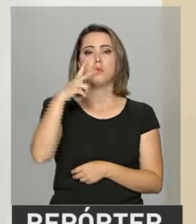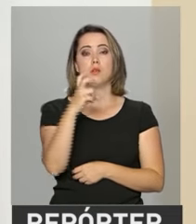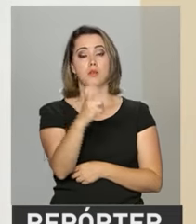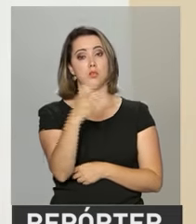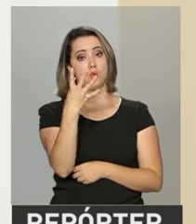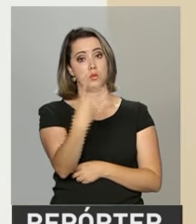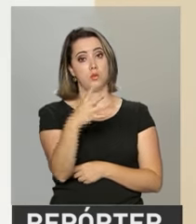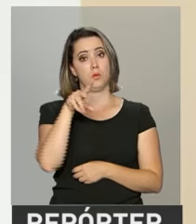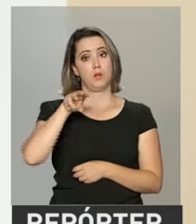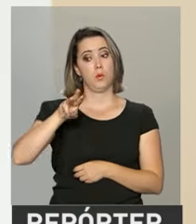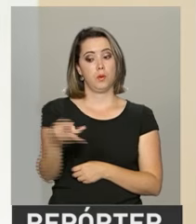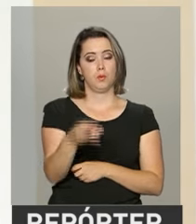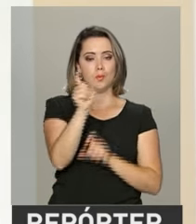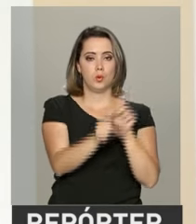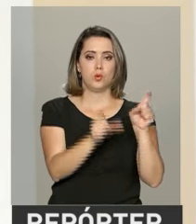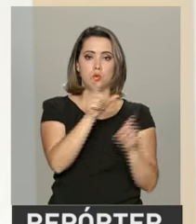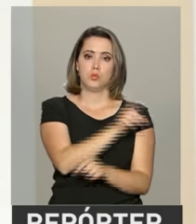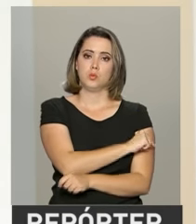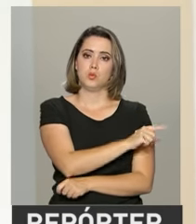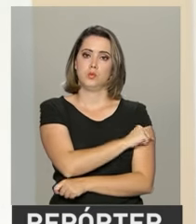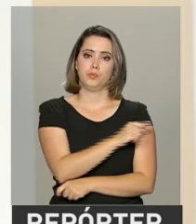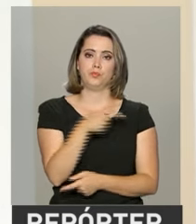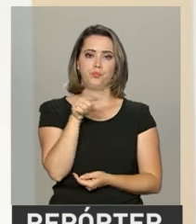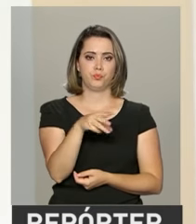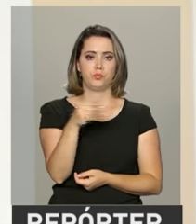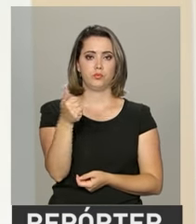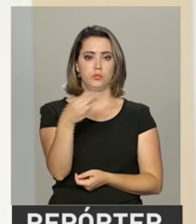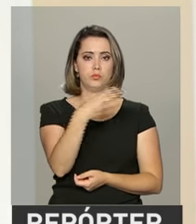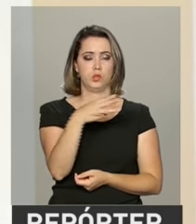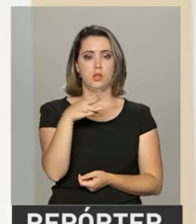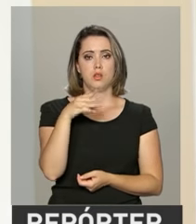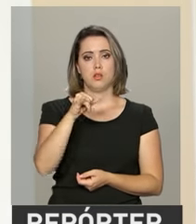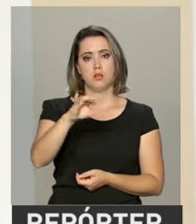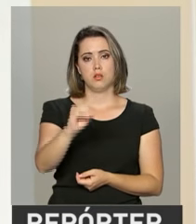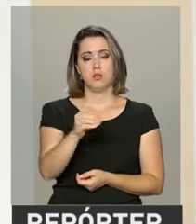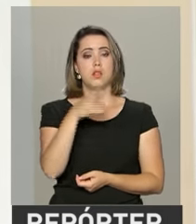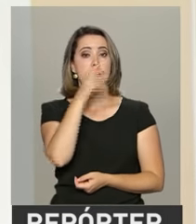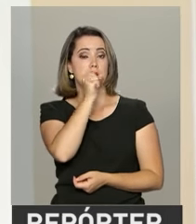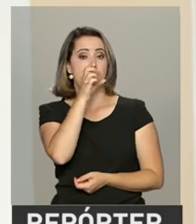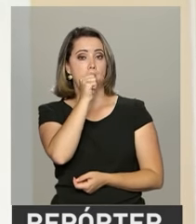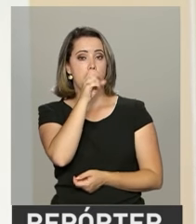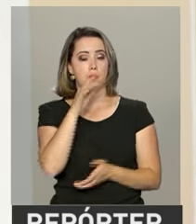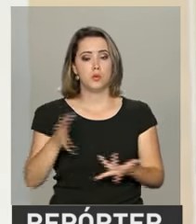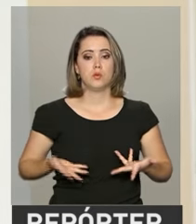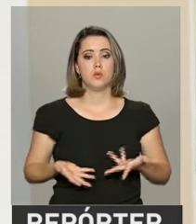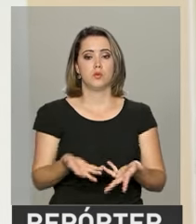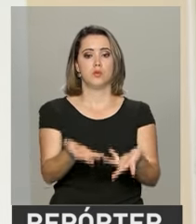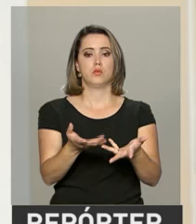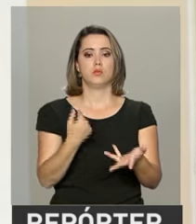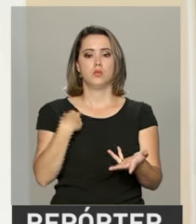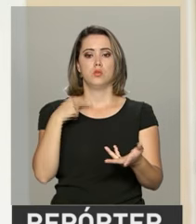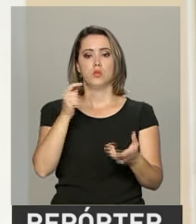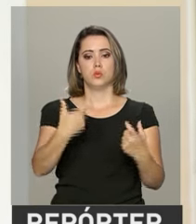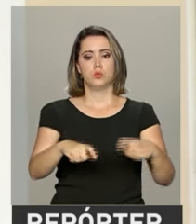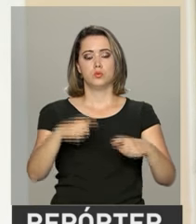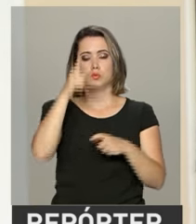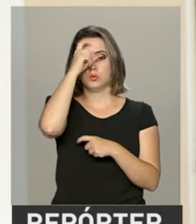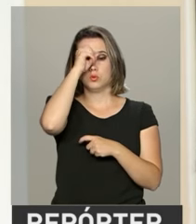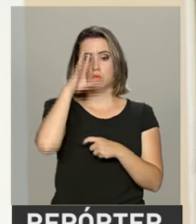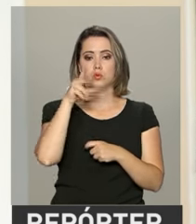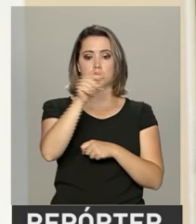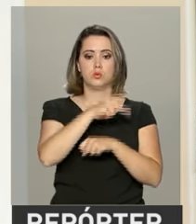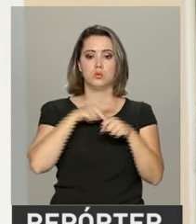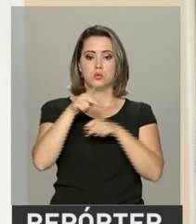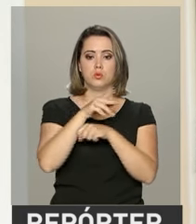pessoas recebam a vacina. E está marcado para o dia 13 de maio, um sábado, a mobilização nacional, quando os postos de saúde de todo o